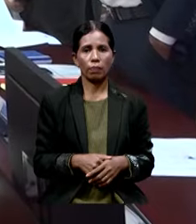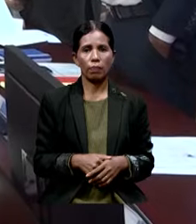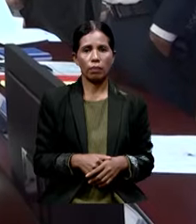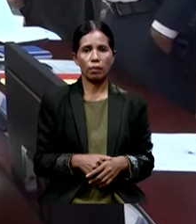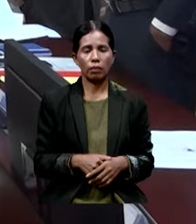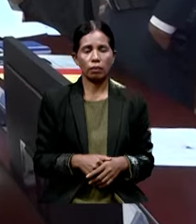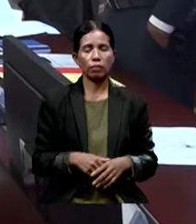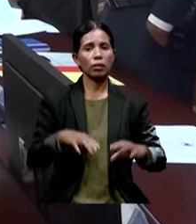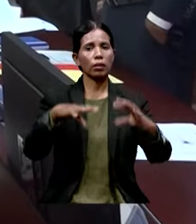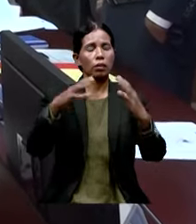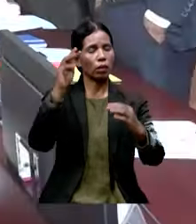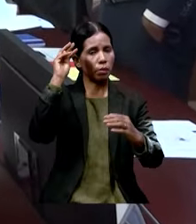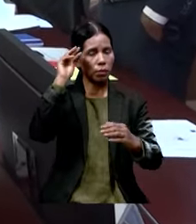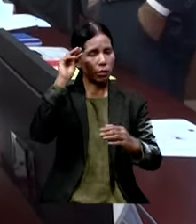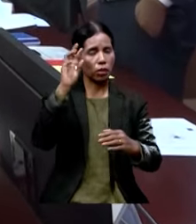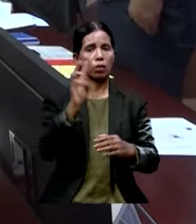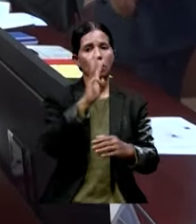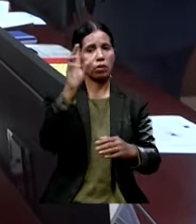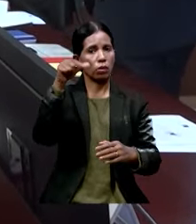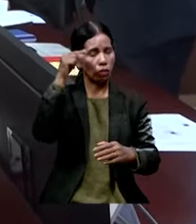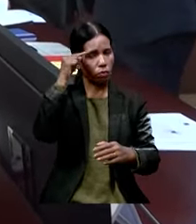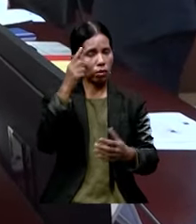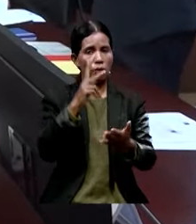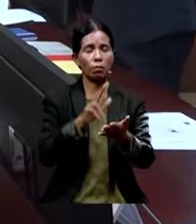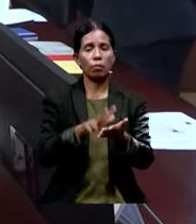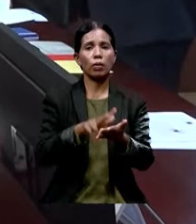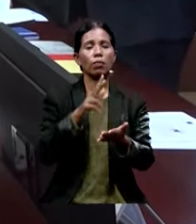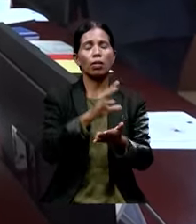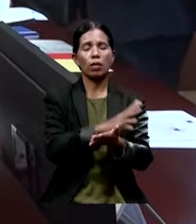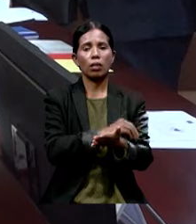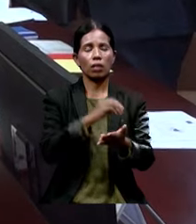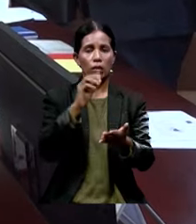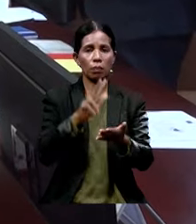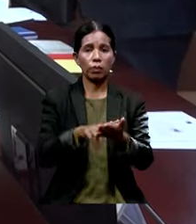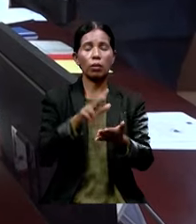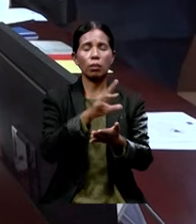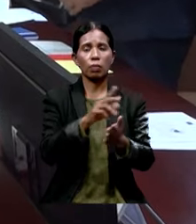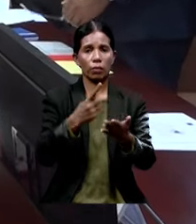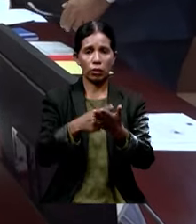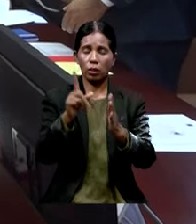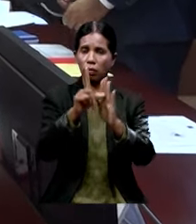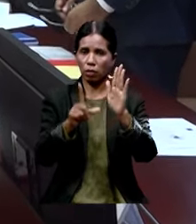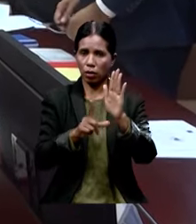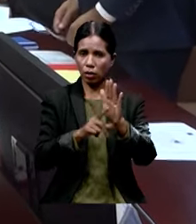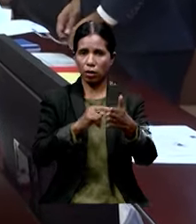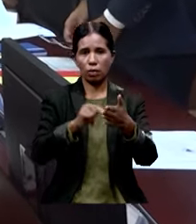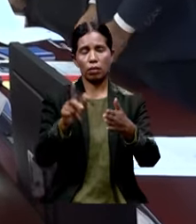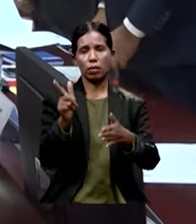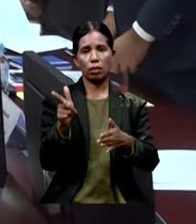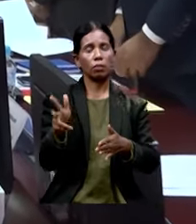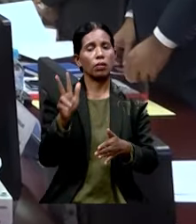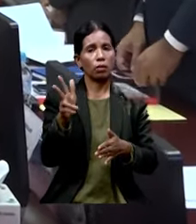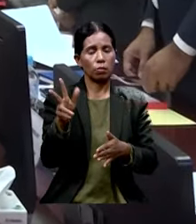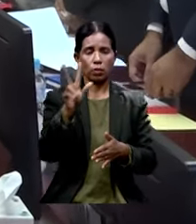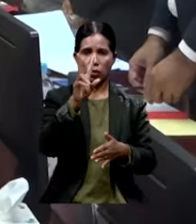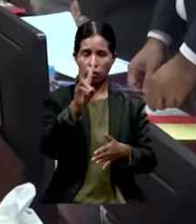E o Conselho Ministro quarta né governo aprova projeto decreto-lei com a alteração da Huluk para decreto-lei número Tolonulu Recintolo barra